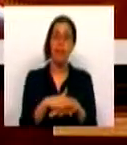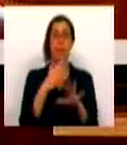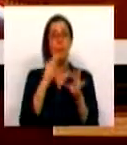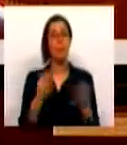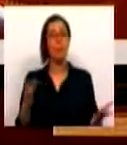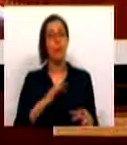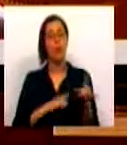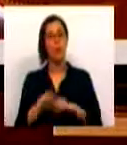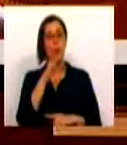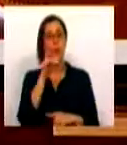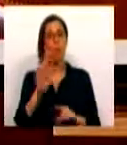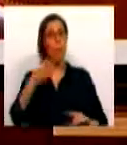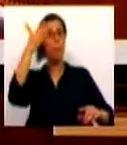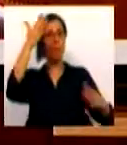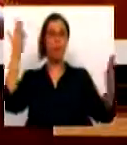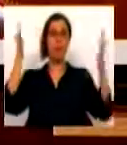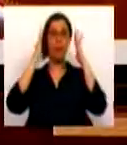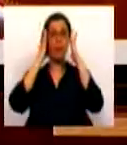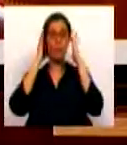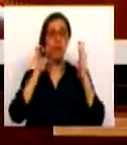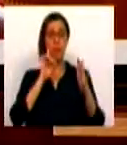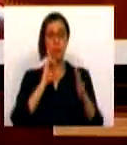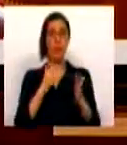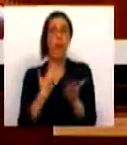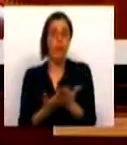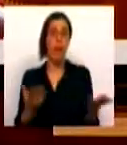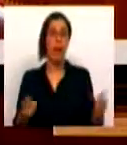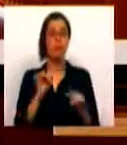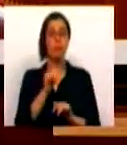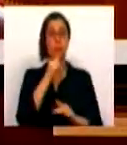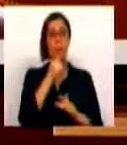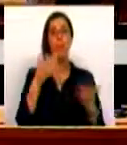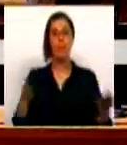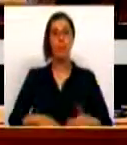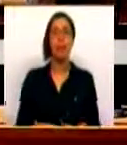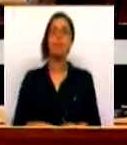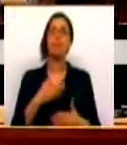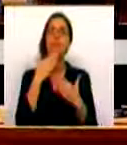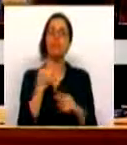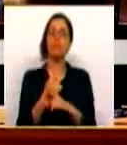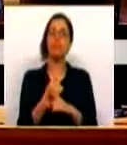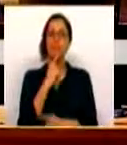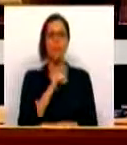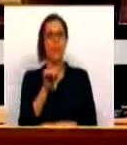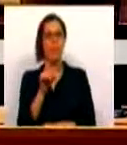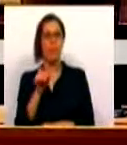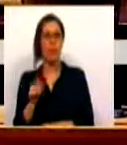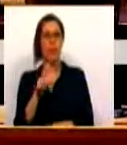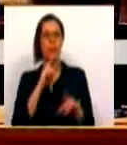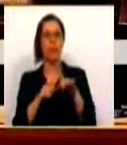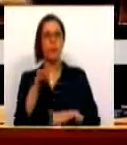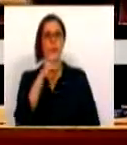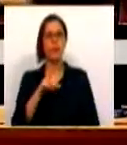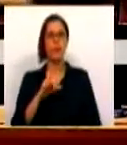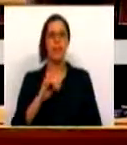certo que o Sr. Deputado é o primeiro a valorizar esse tipo de medidas. Agradeço também as questões colocadas pelo Sr. Deputado